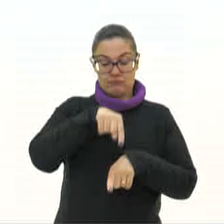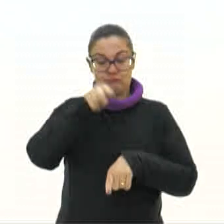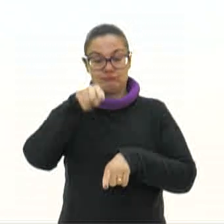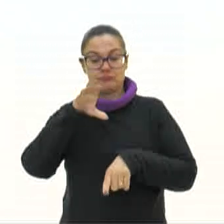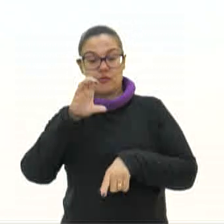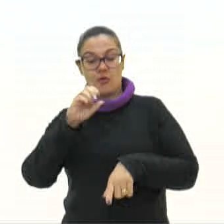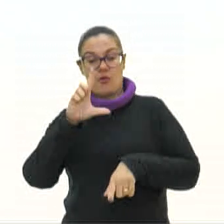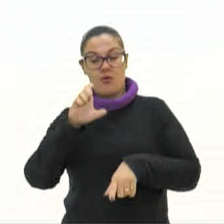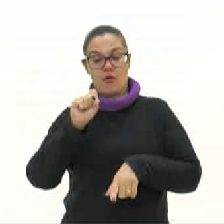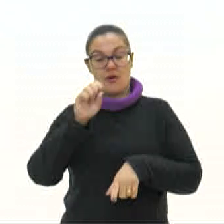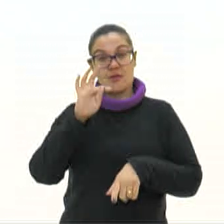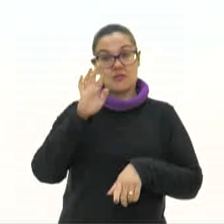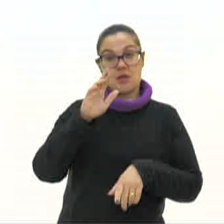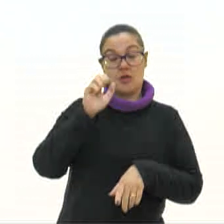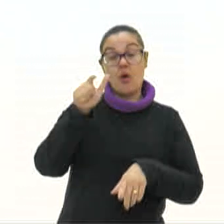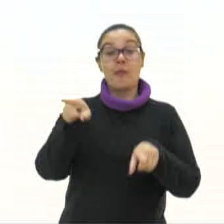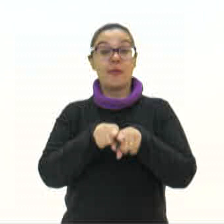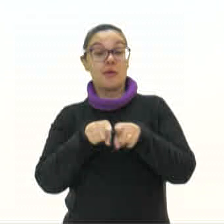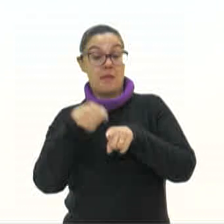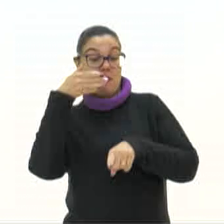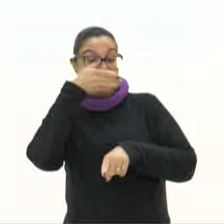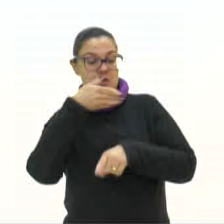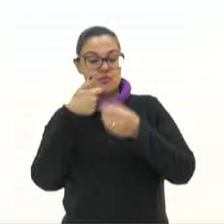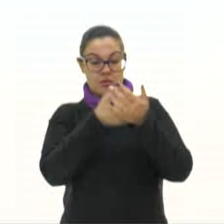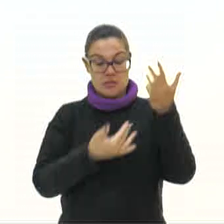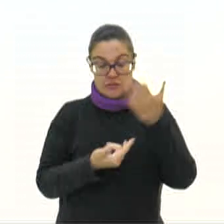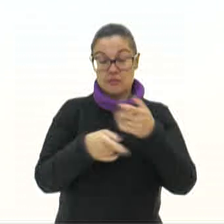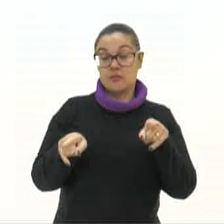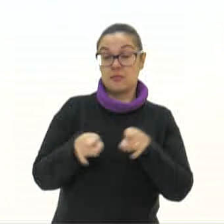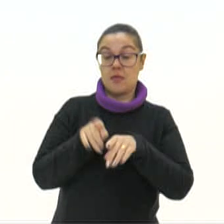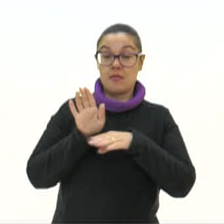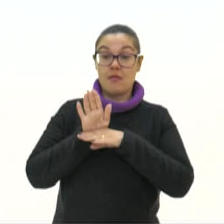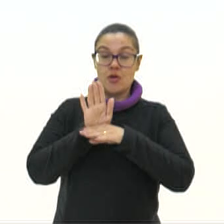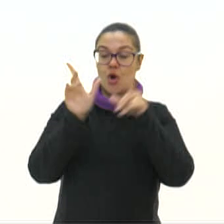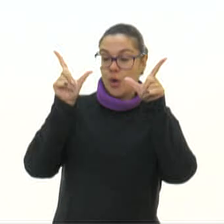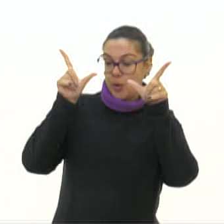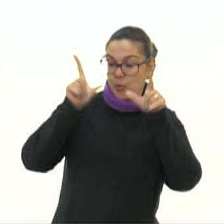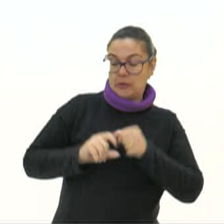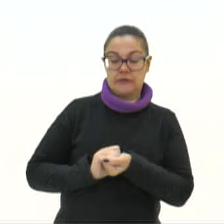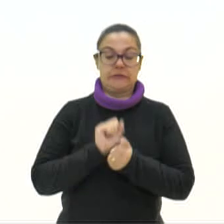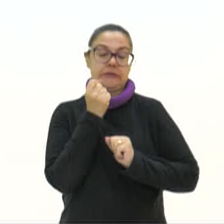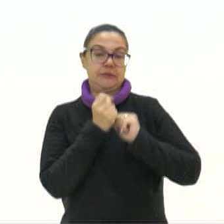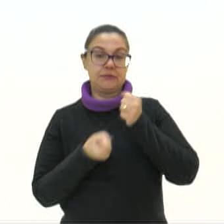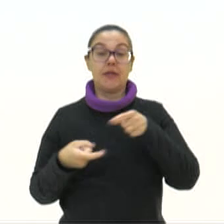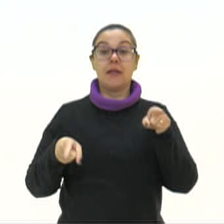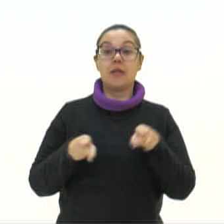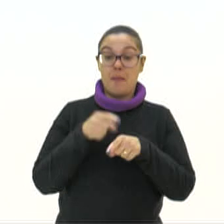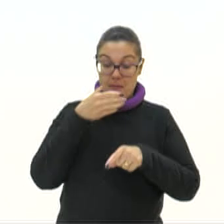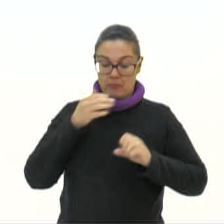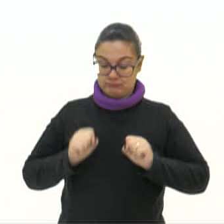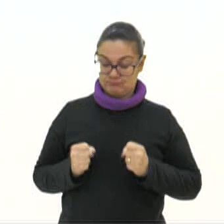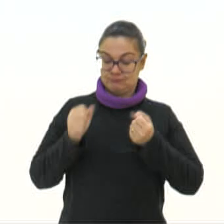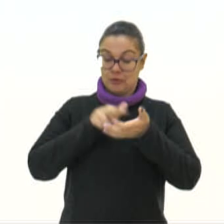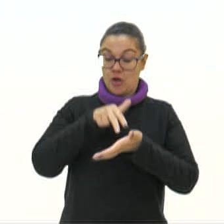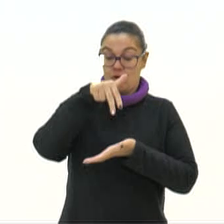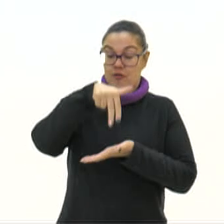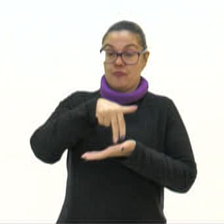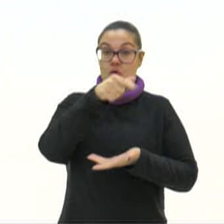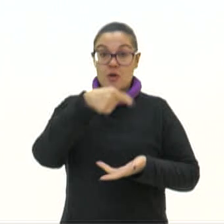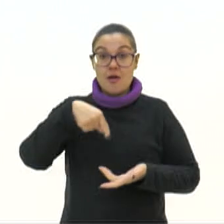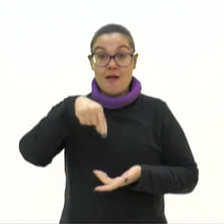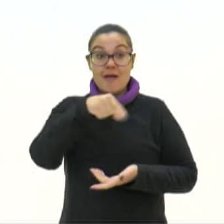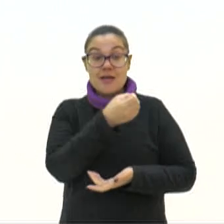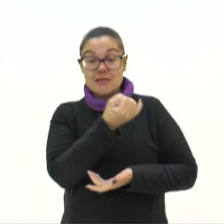e de glicose no sangue. Também ajuda a diminuir o estresse e aumentar a capacidade física, fatores